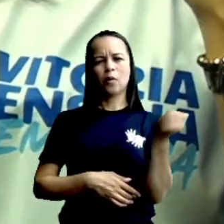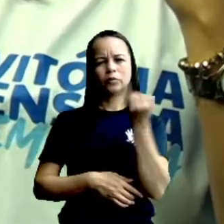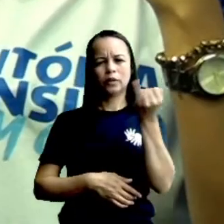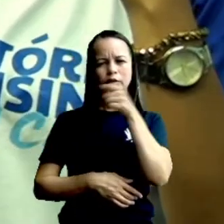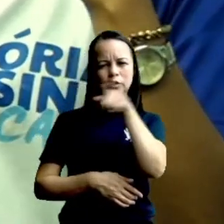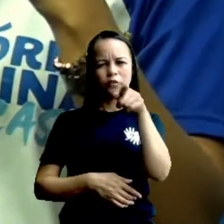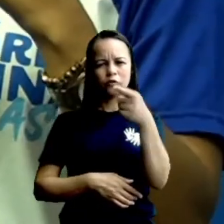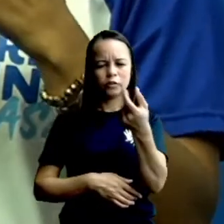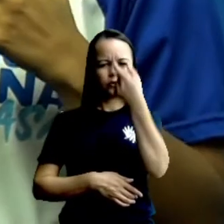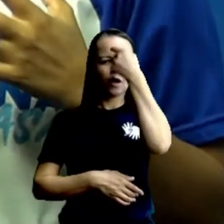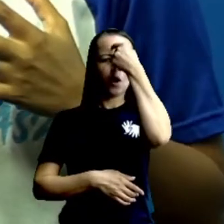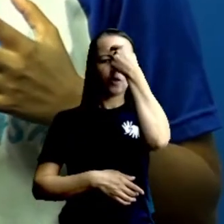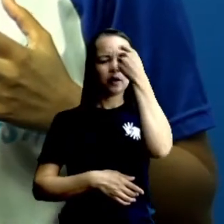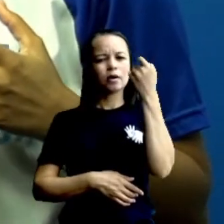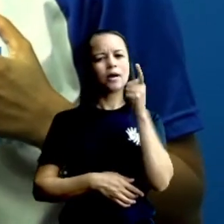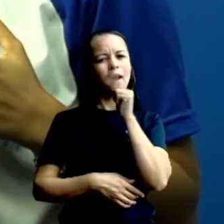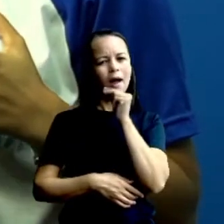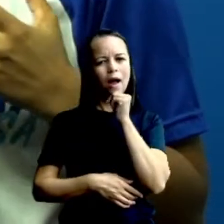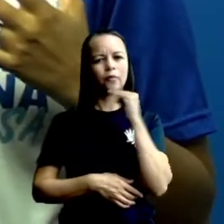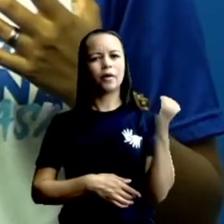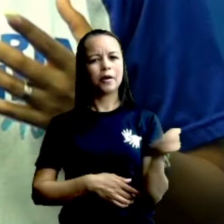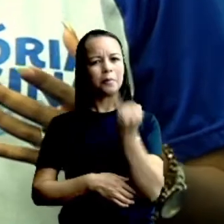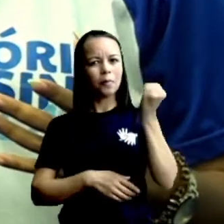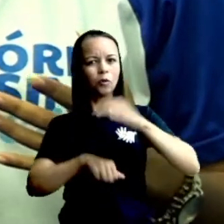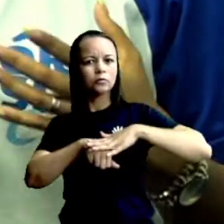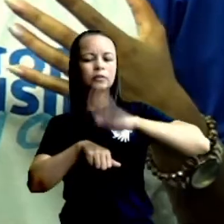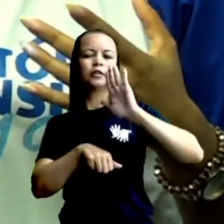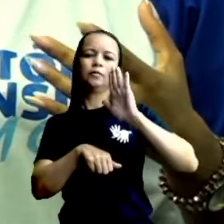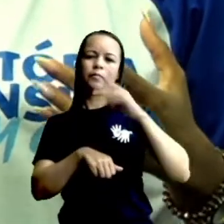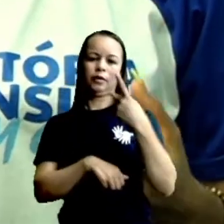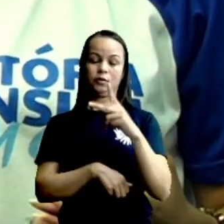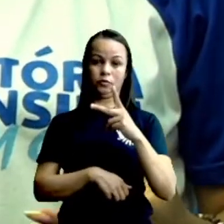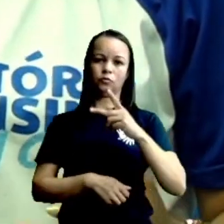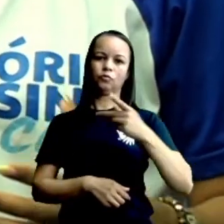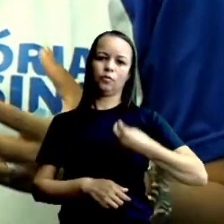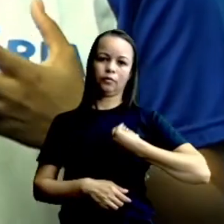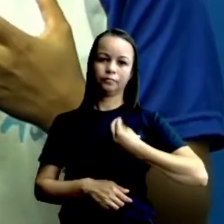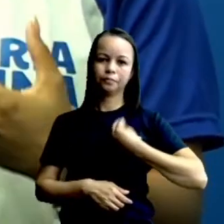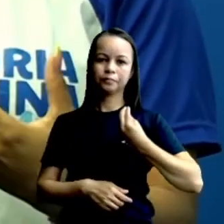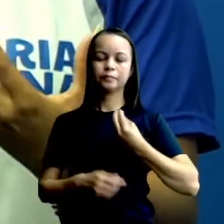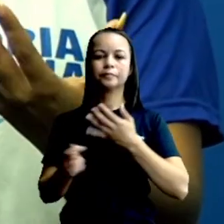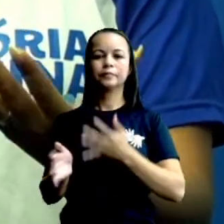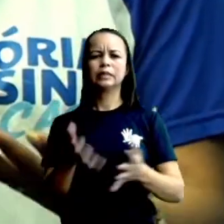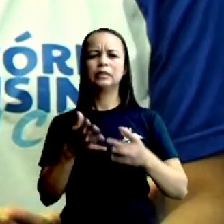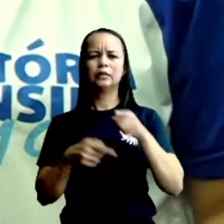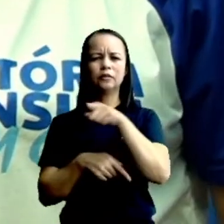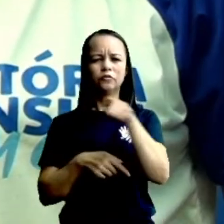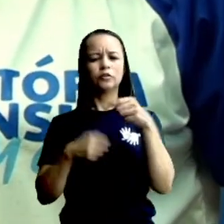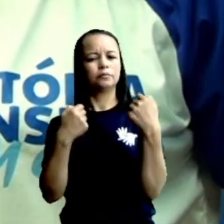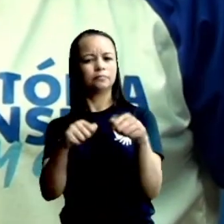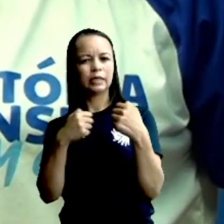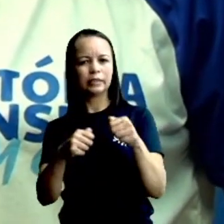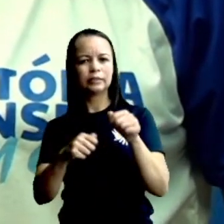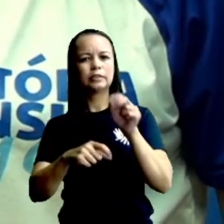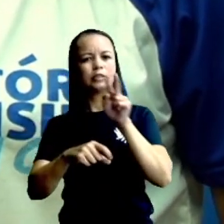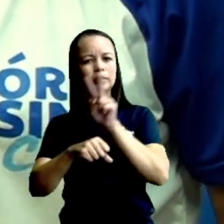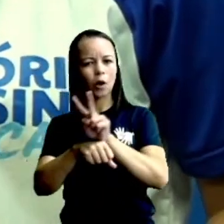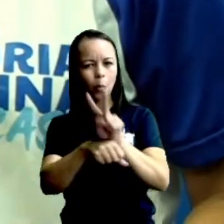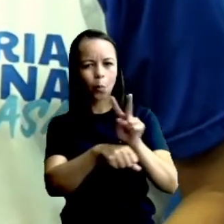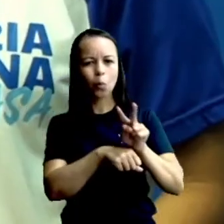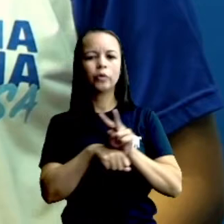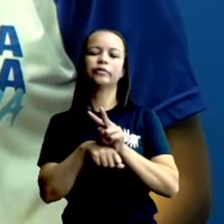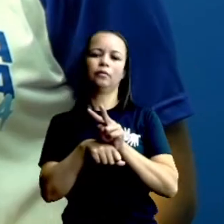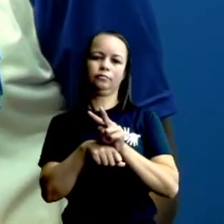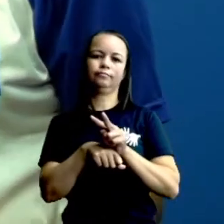cabecinha que a água é fundamental para a sua saúde, para a sua vida, é importantíssimo e que você precisa preservar,